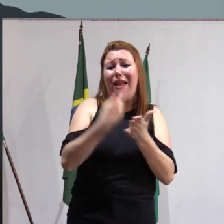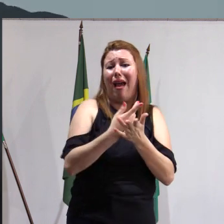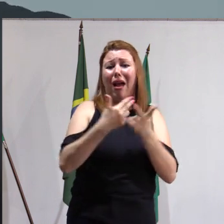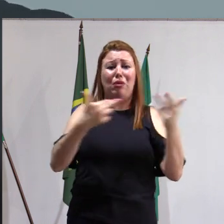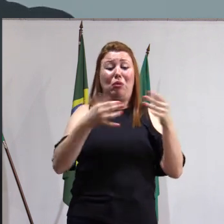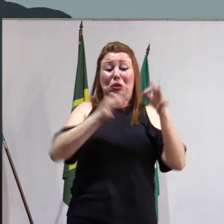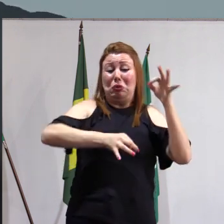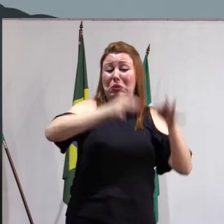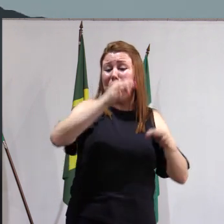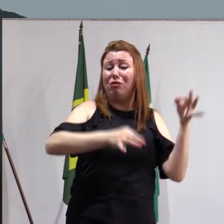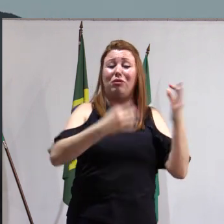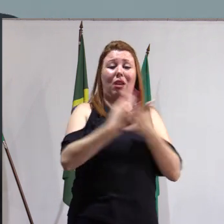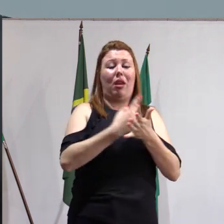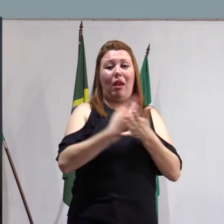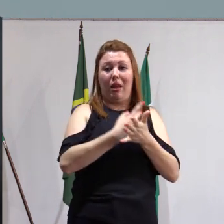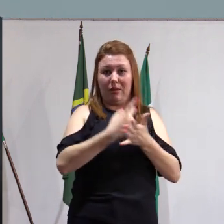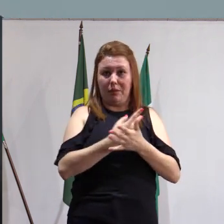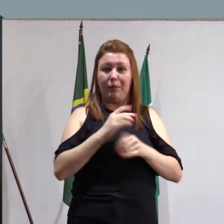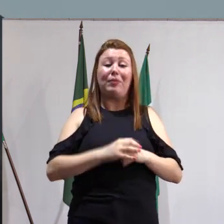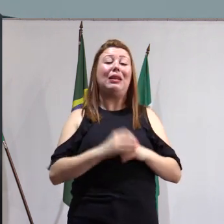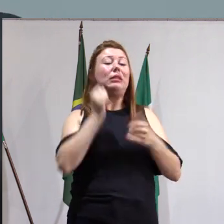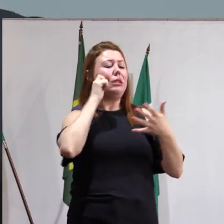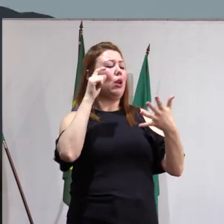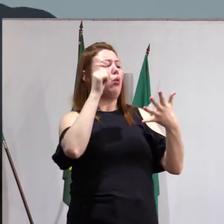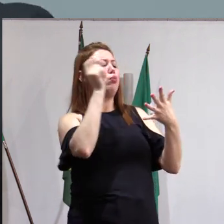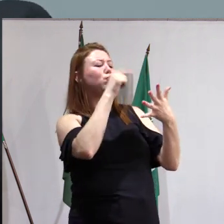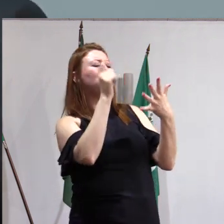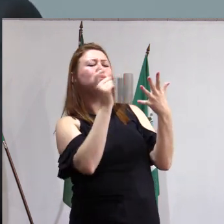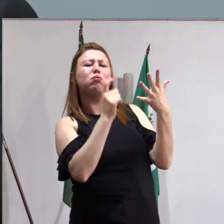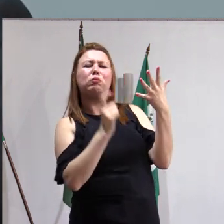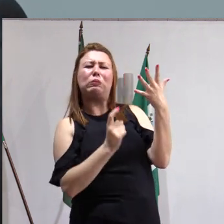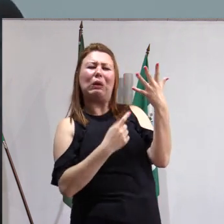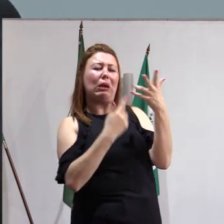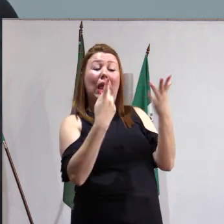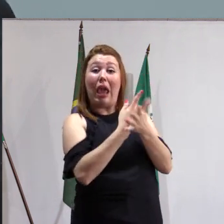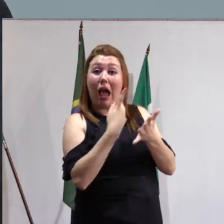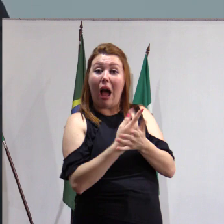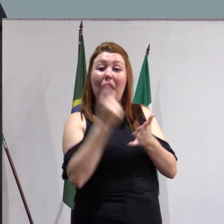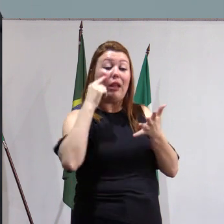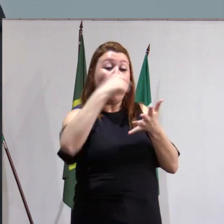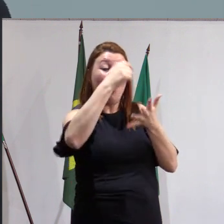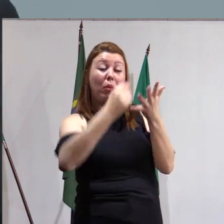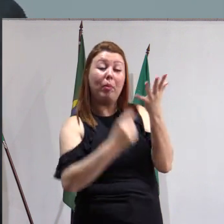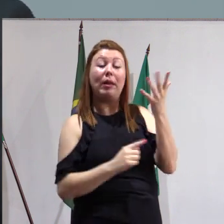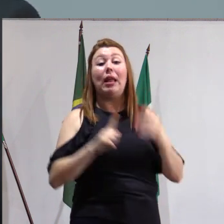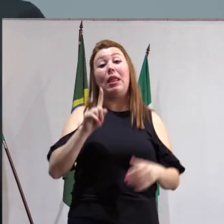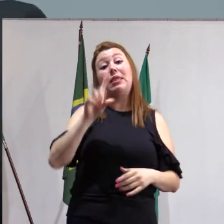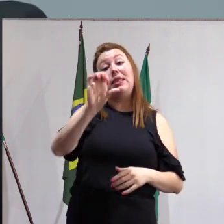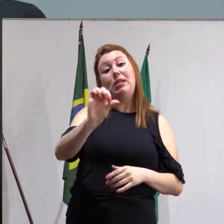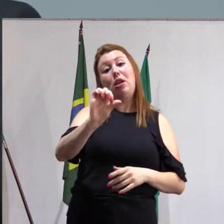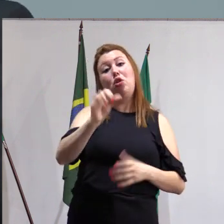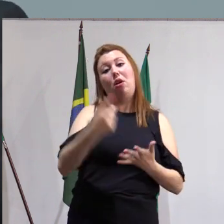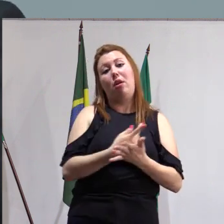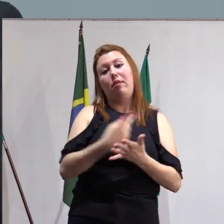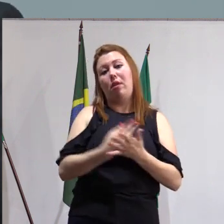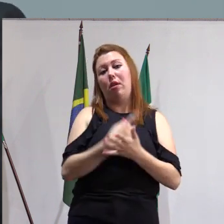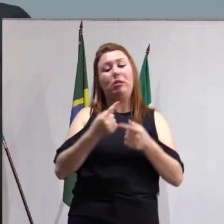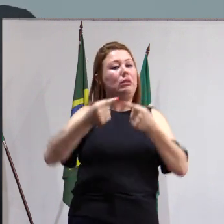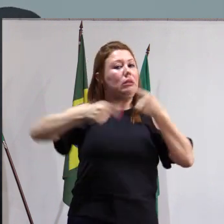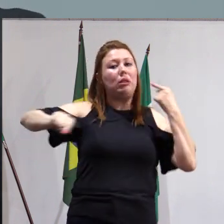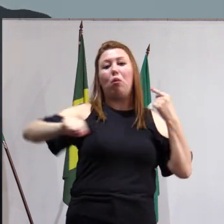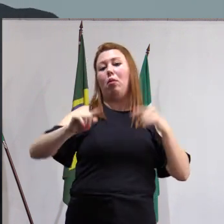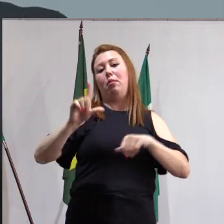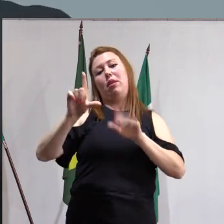inadequações jurídicas. Contando assim, em várias leituras, eu vislumbrei 19 irregularidades ou algumas incompatibilidades com